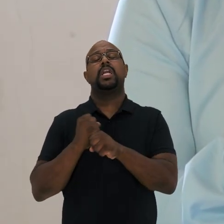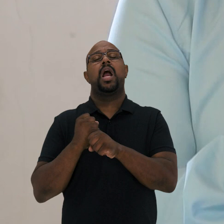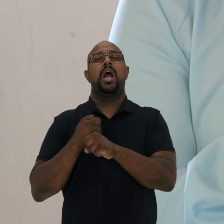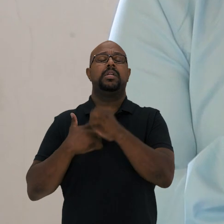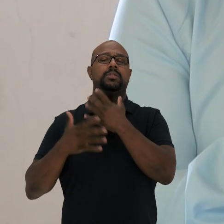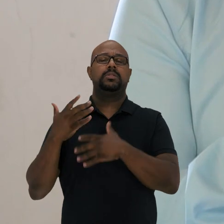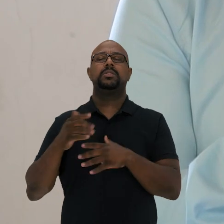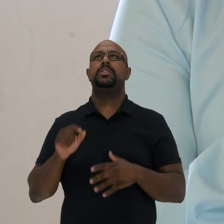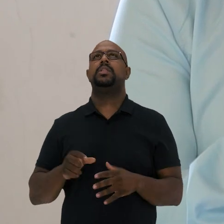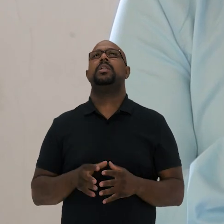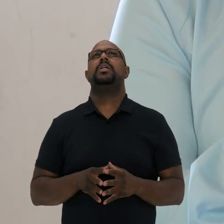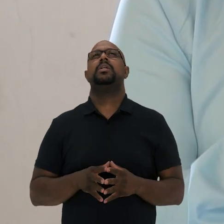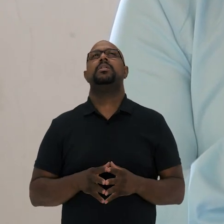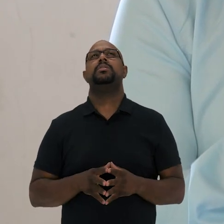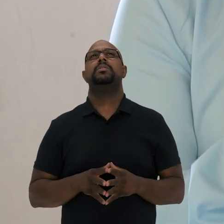os